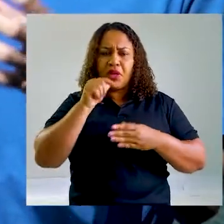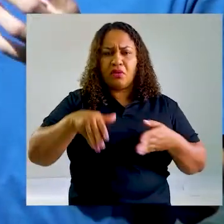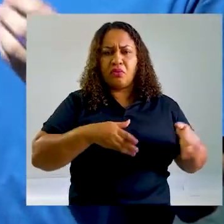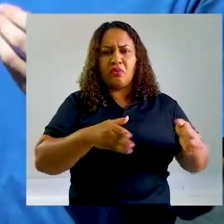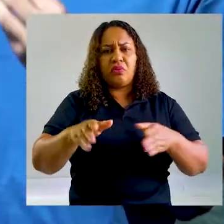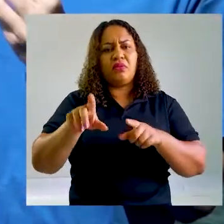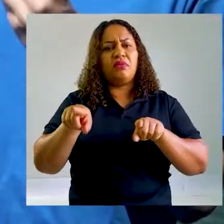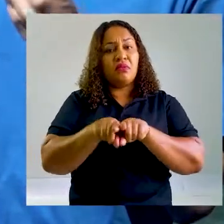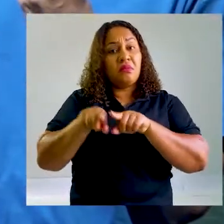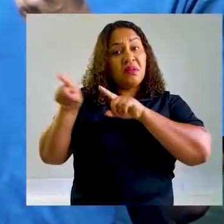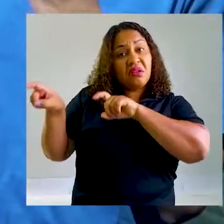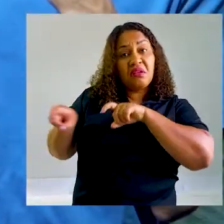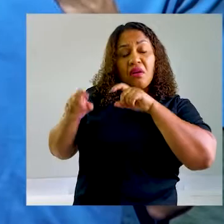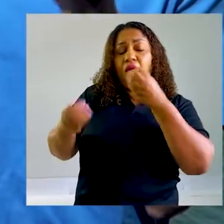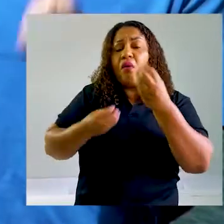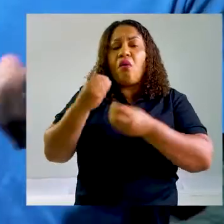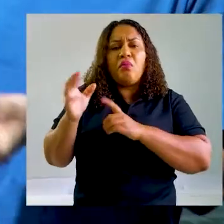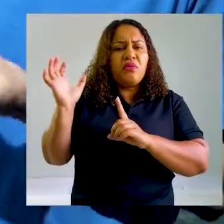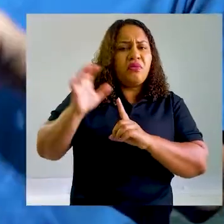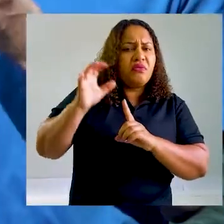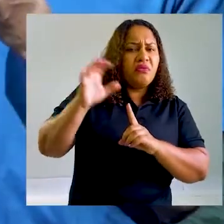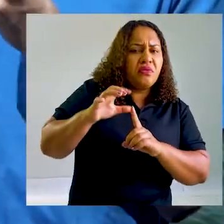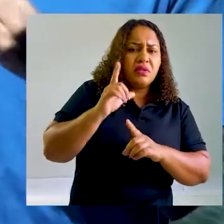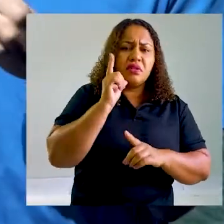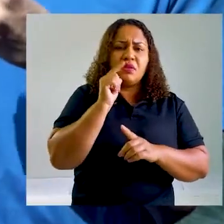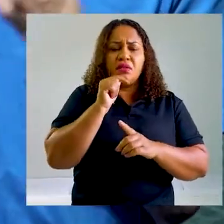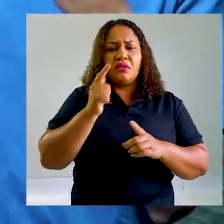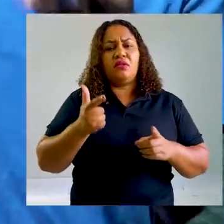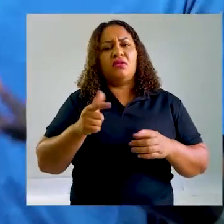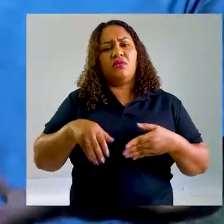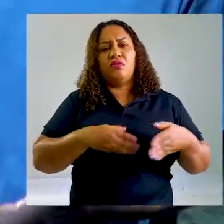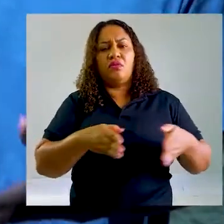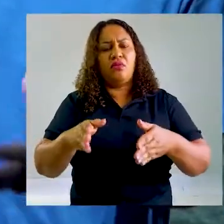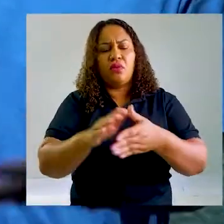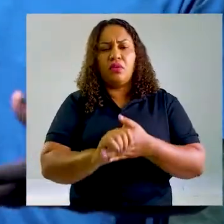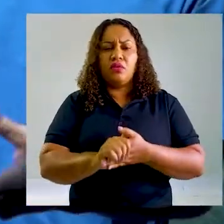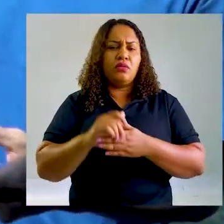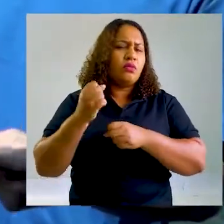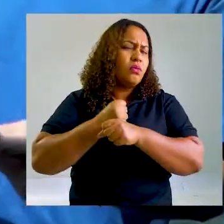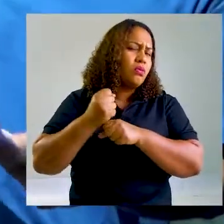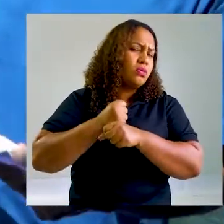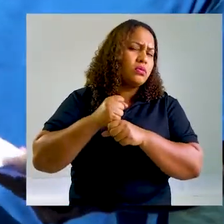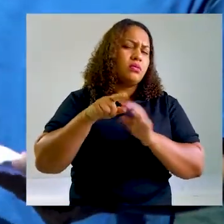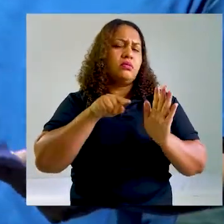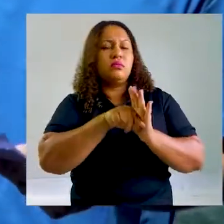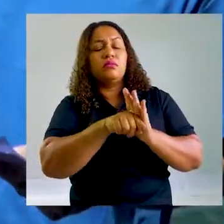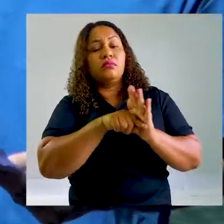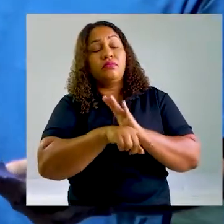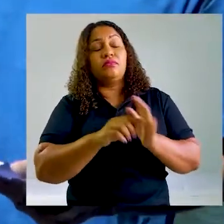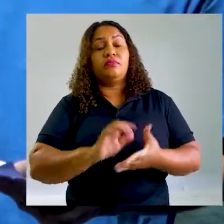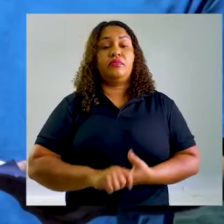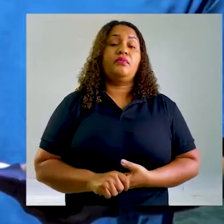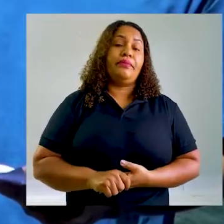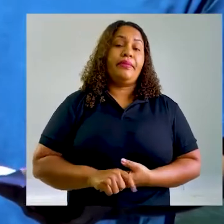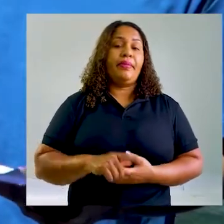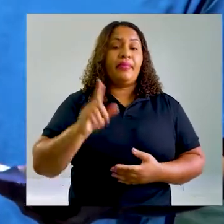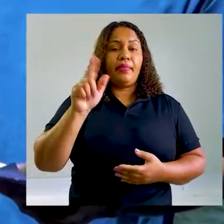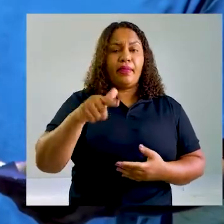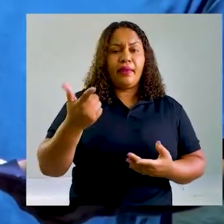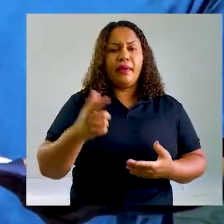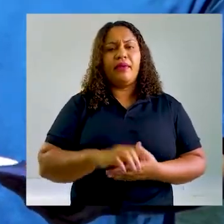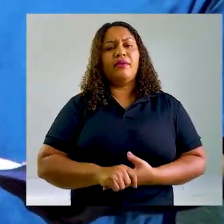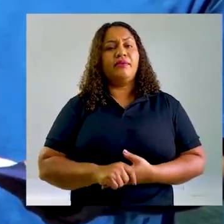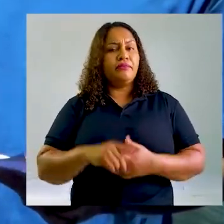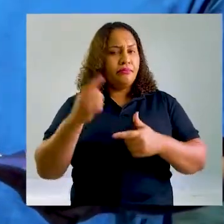vem afetando esse ecossistema? Qual a sua percepção ao longo de todos esses anos com as suas pesquisas? Esse é o grande